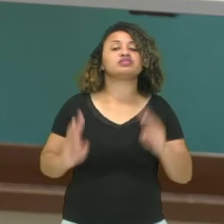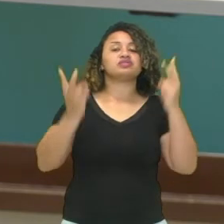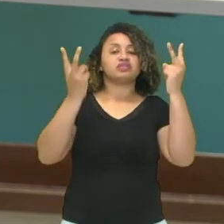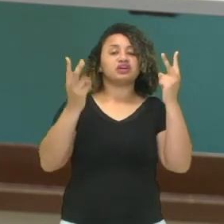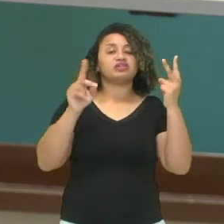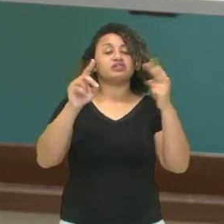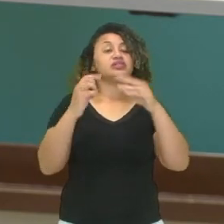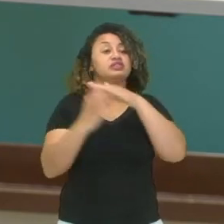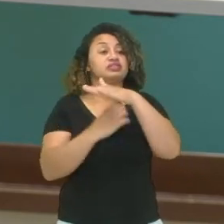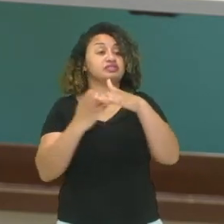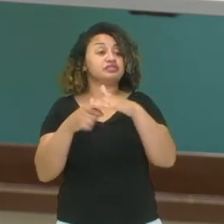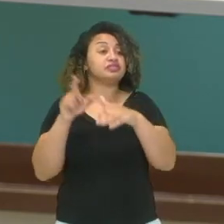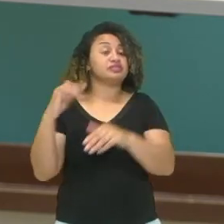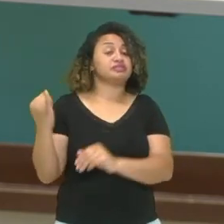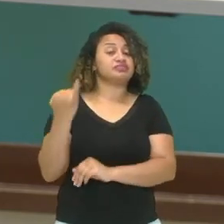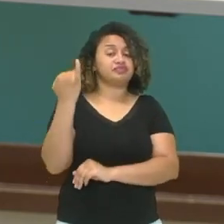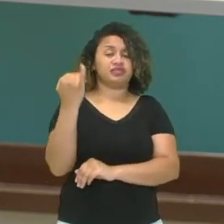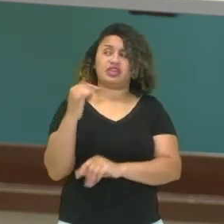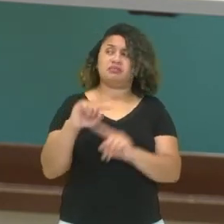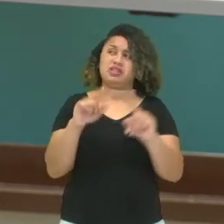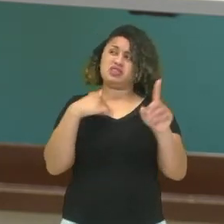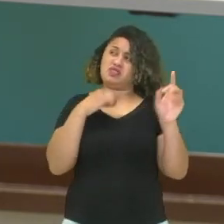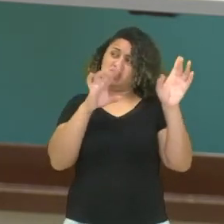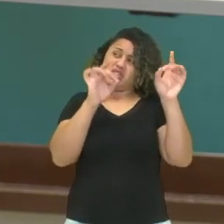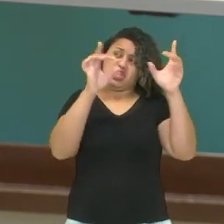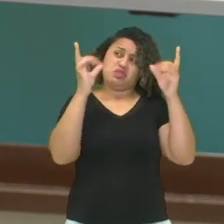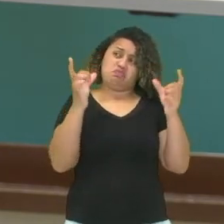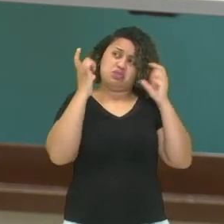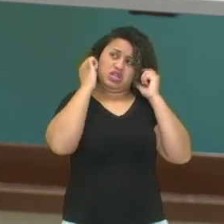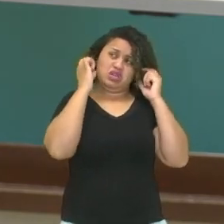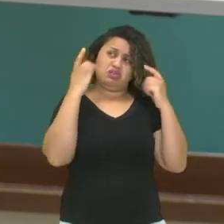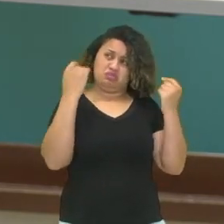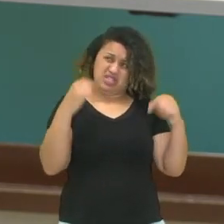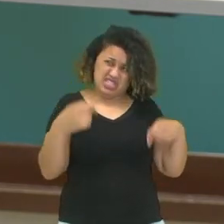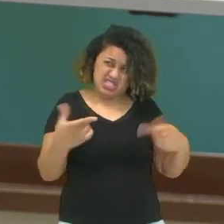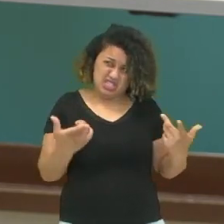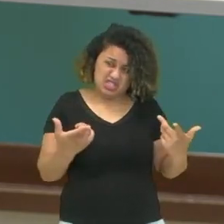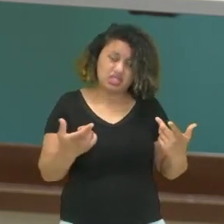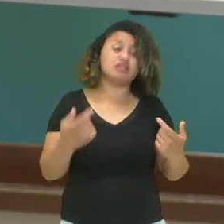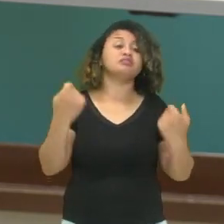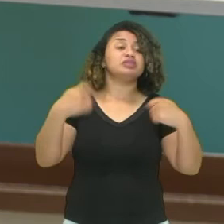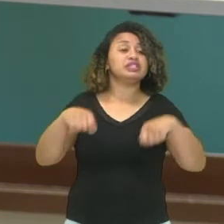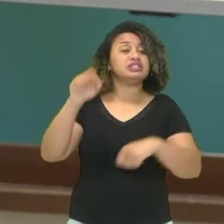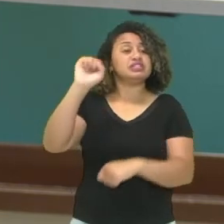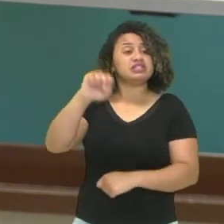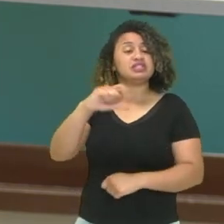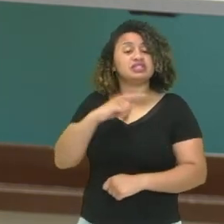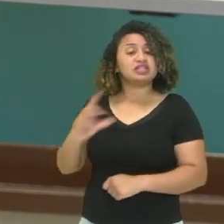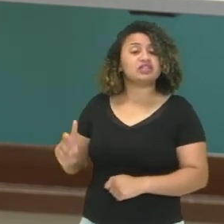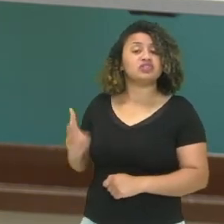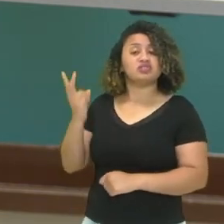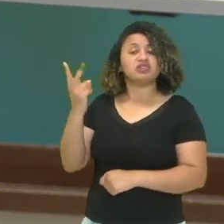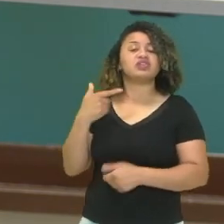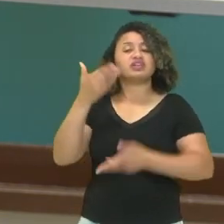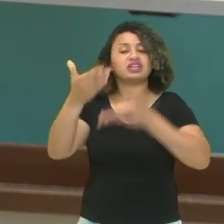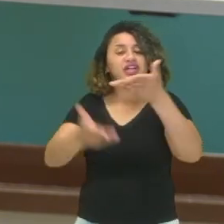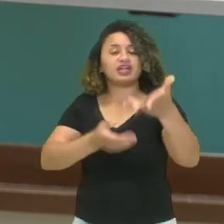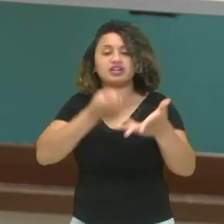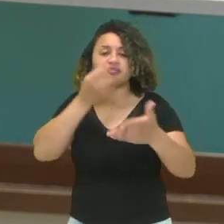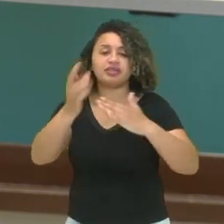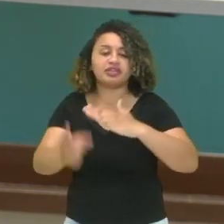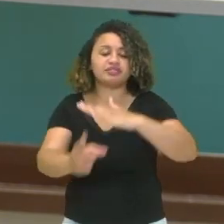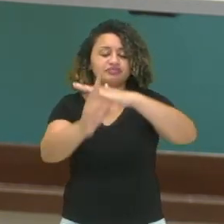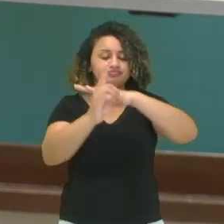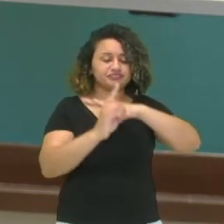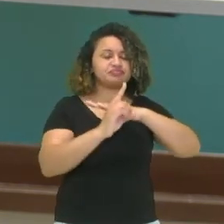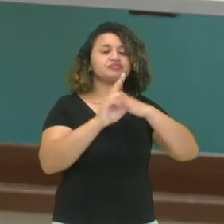Isso é importante. Ah, mas eu vou vender brinco, lá eu preciso ter valor. Tem que ter o valor. Você tem que tratar bem o cliente, tem que ter a